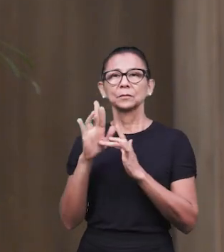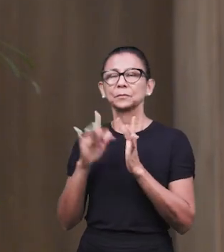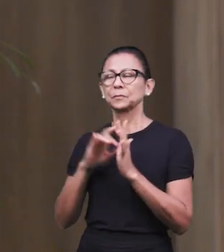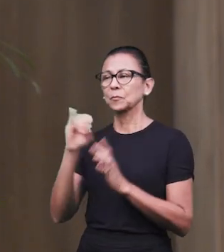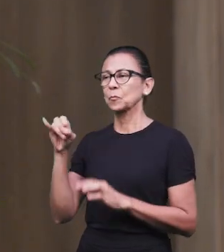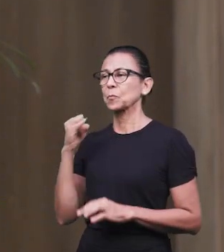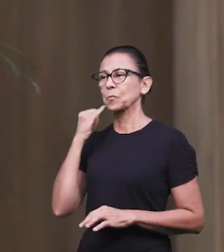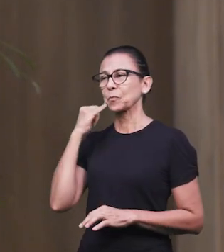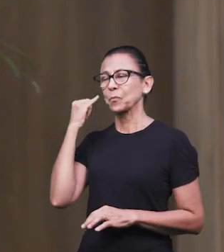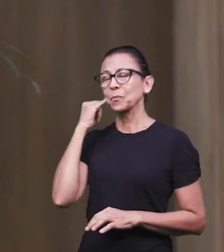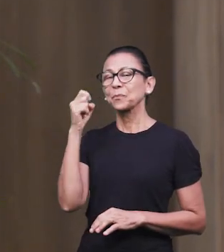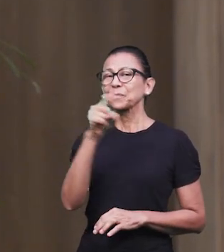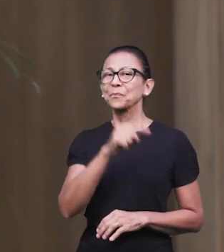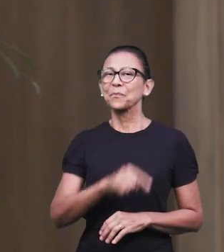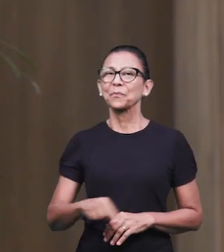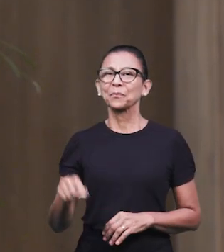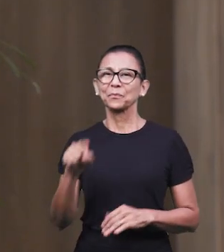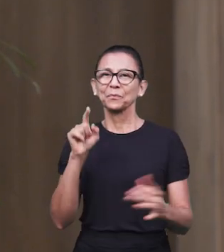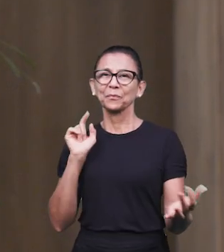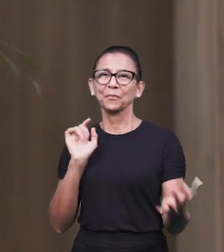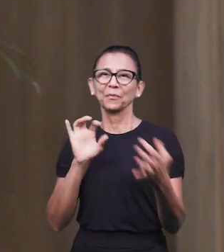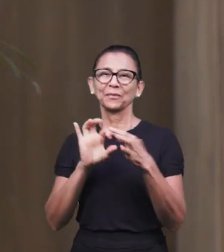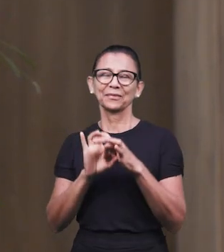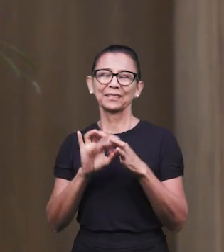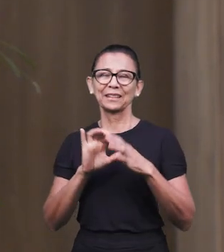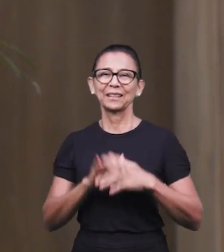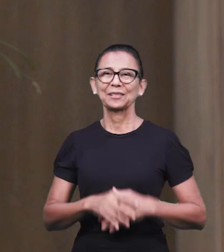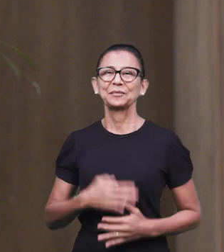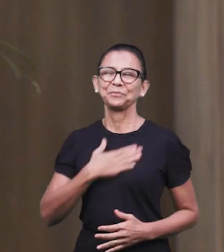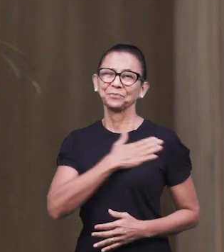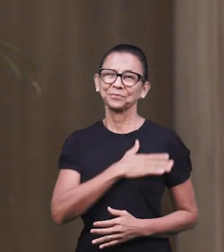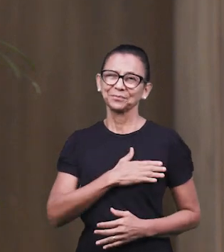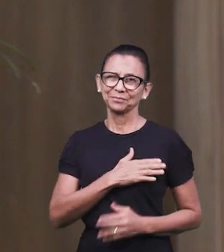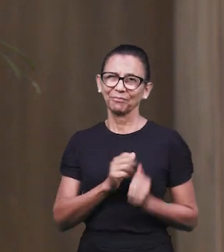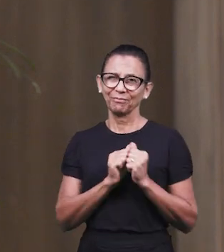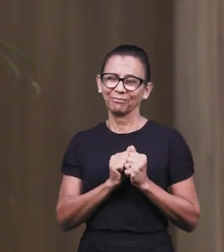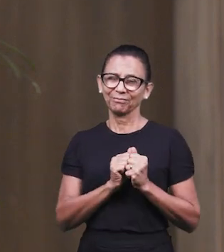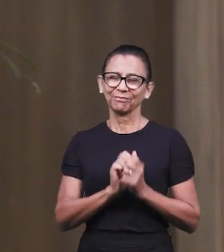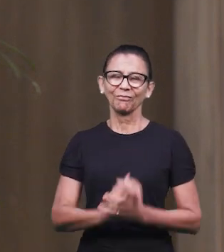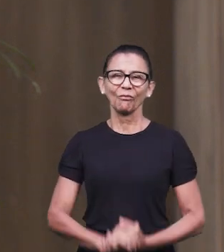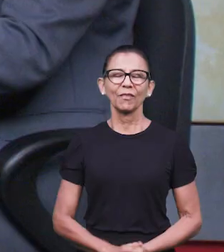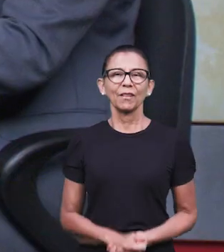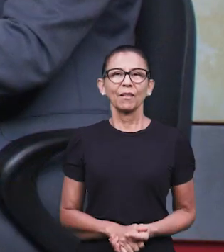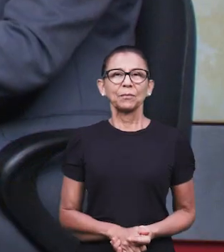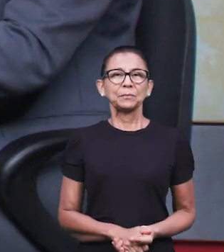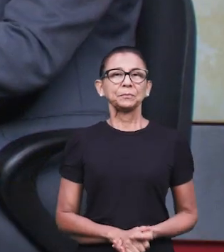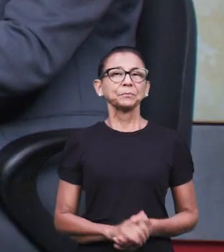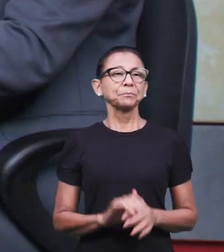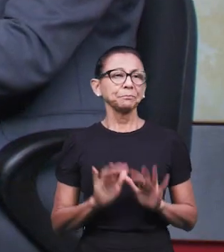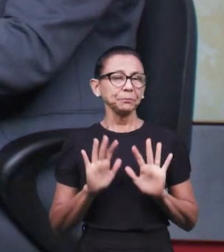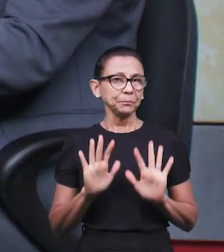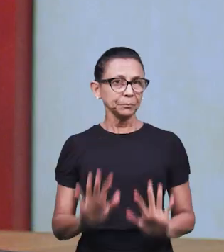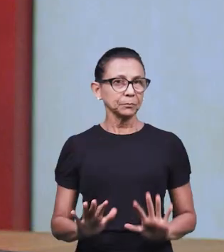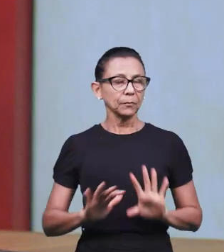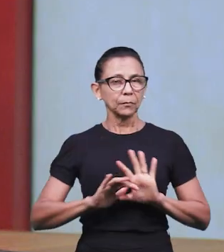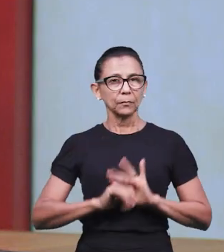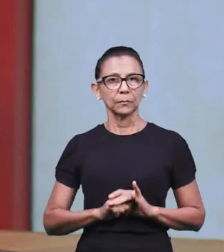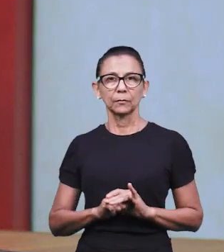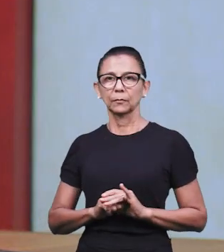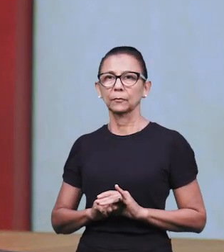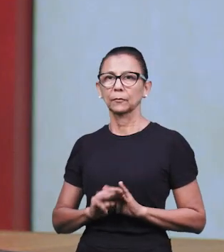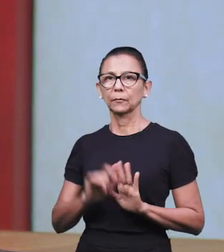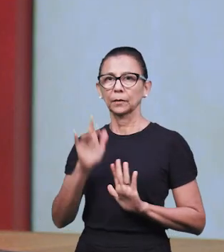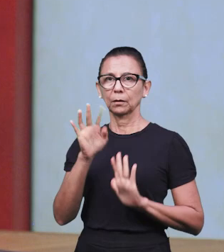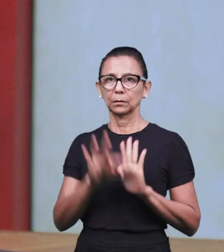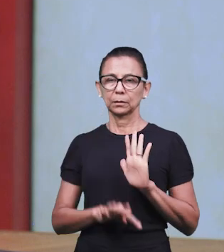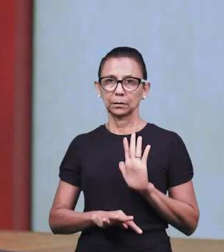nossos irmãos, os nossos amigos conectados. Um prazer estar aqui juntos. Amém. Bom, nós vamos ler aqui o